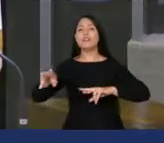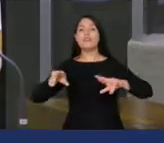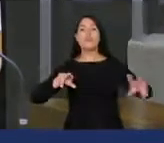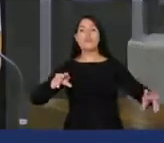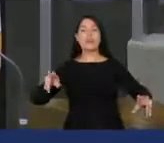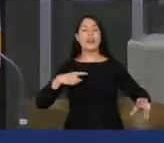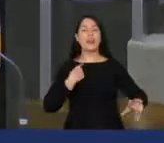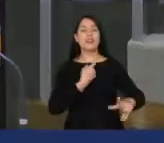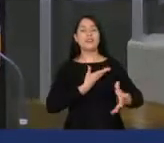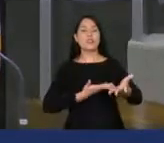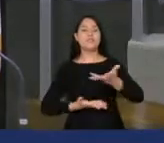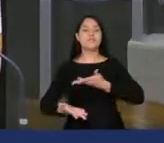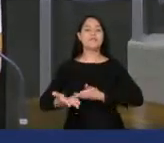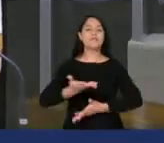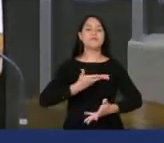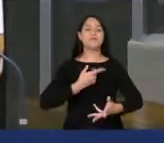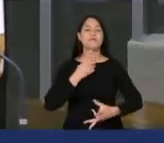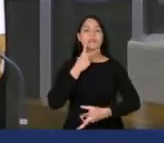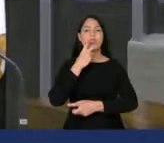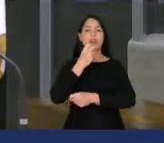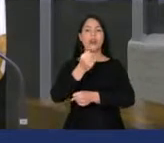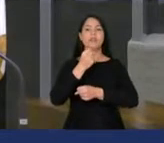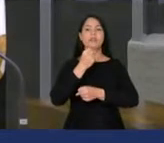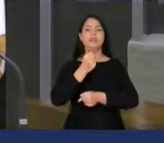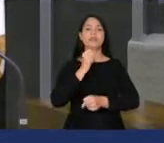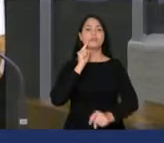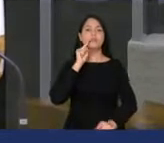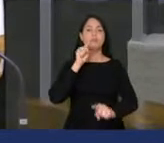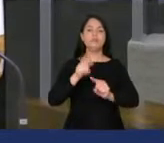que nos fortalece no propósito de